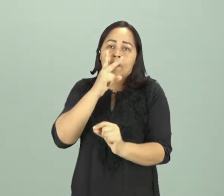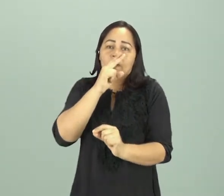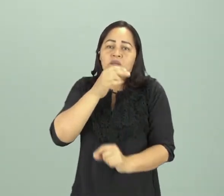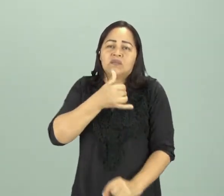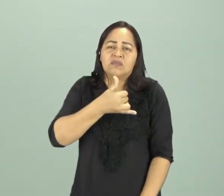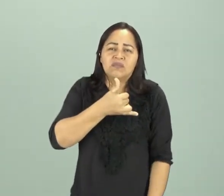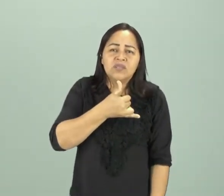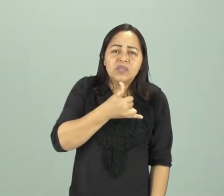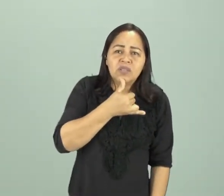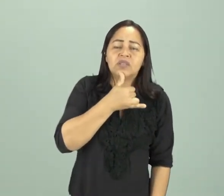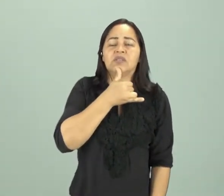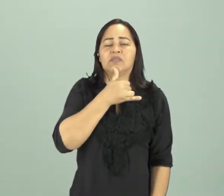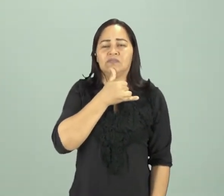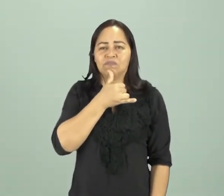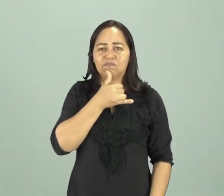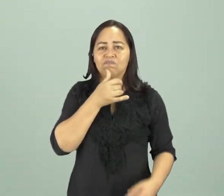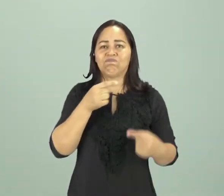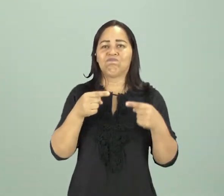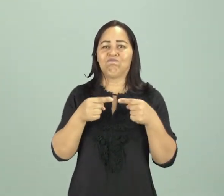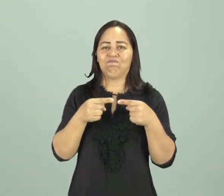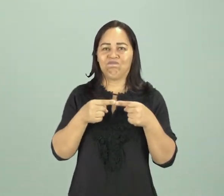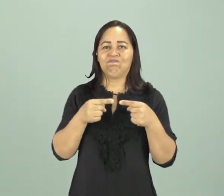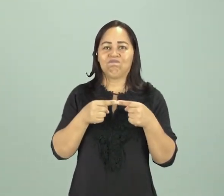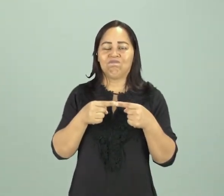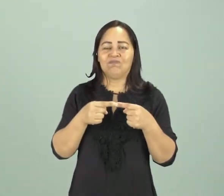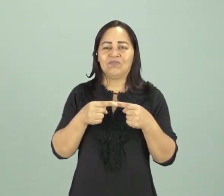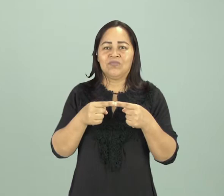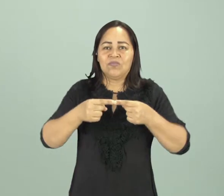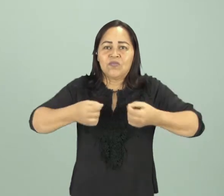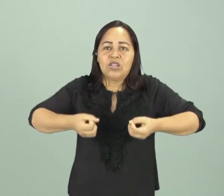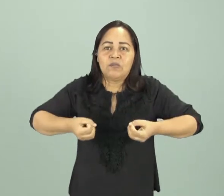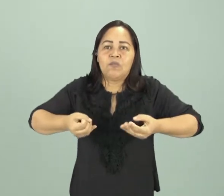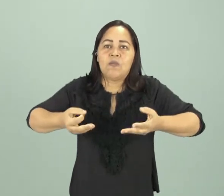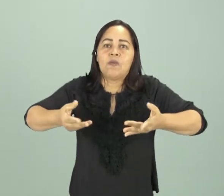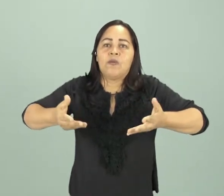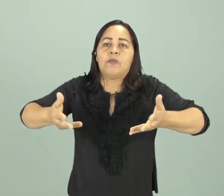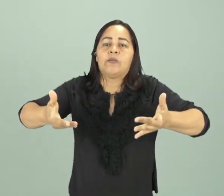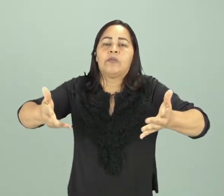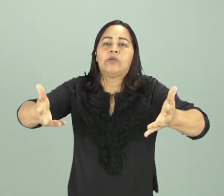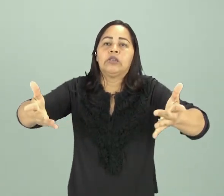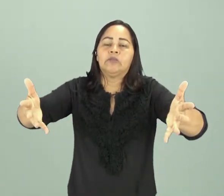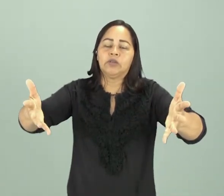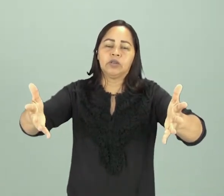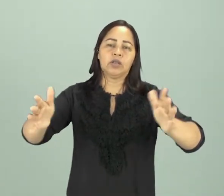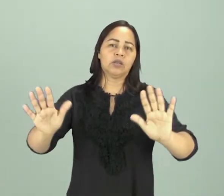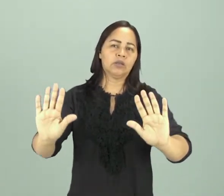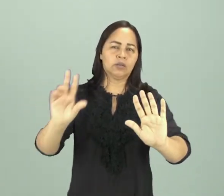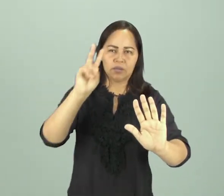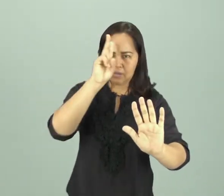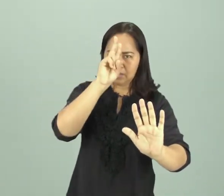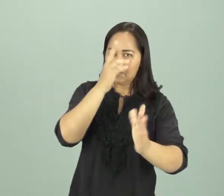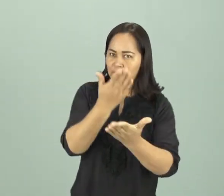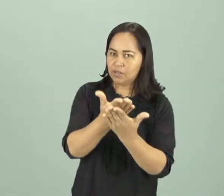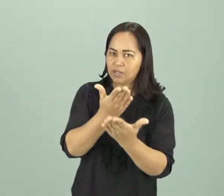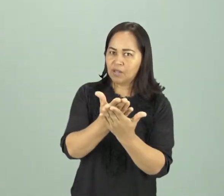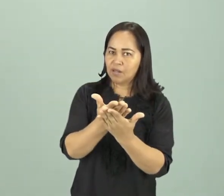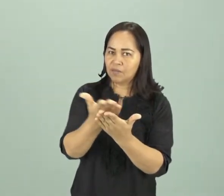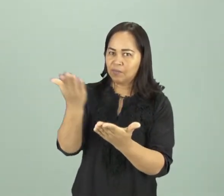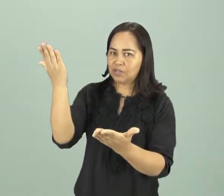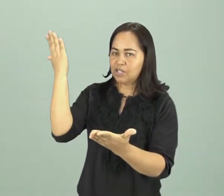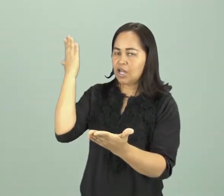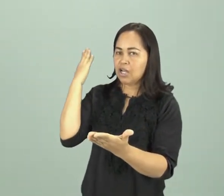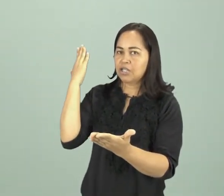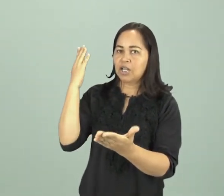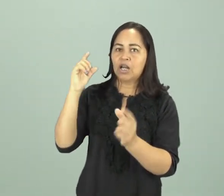uma tristeza, uma coisa super exagerada. Lembra nas aulas anteriores, quando nós falamos sobre exatamente isso,